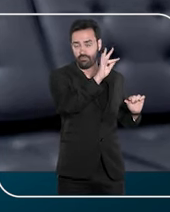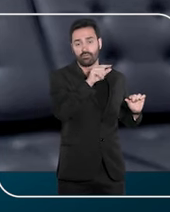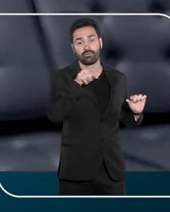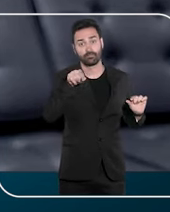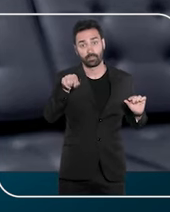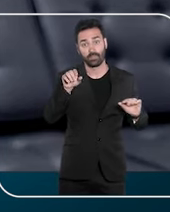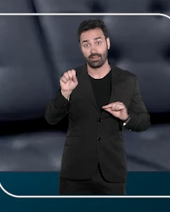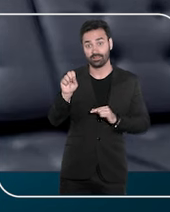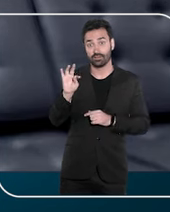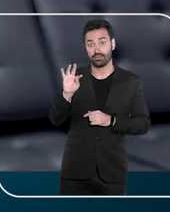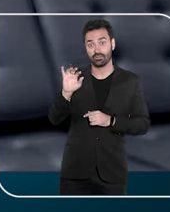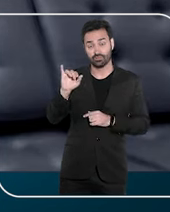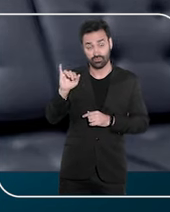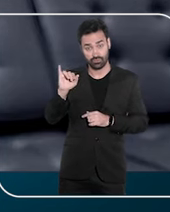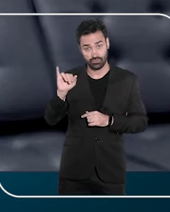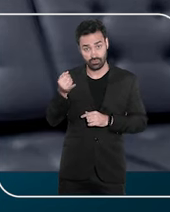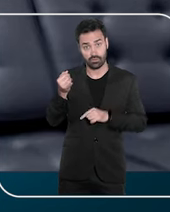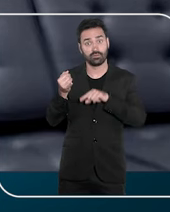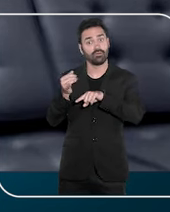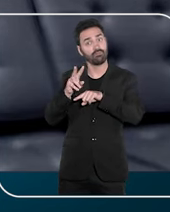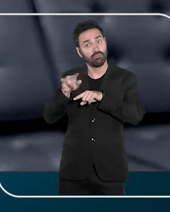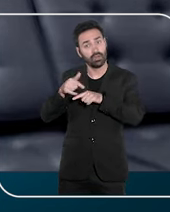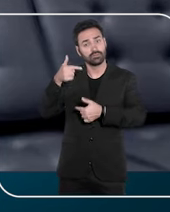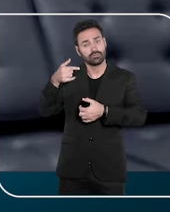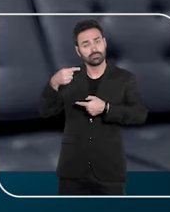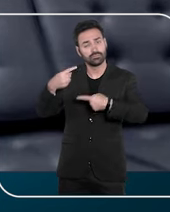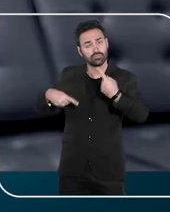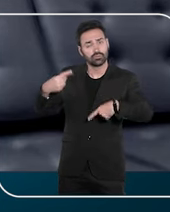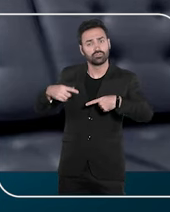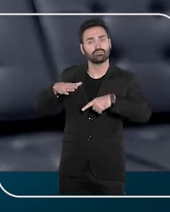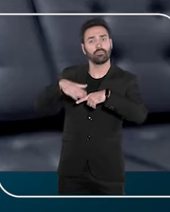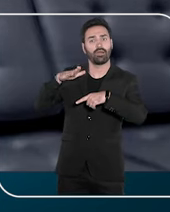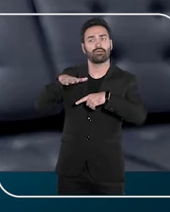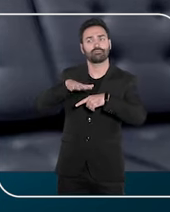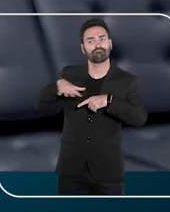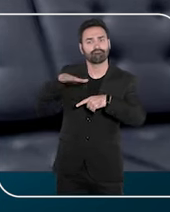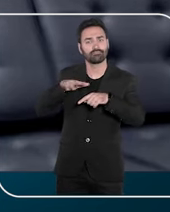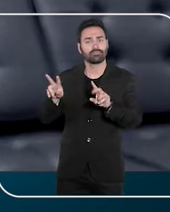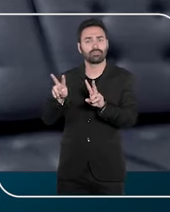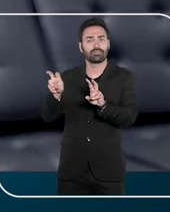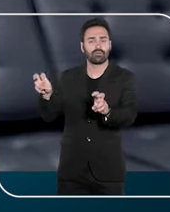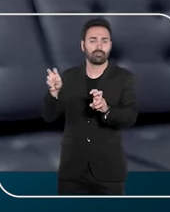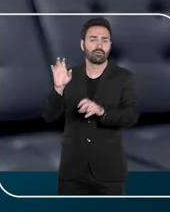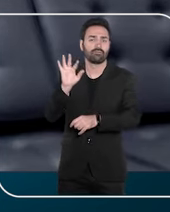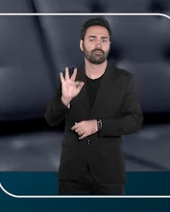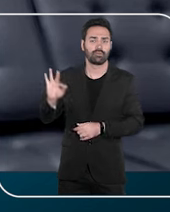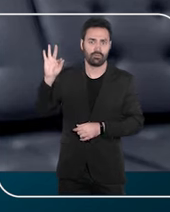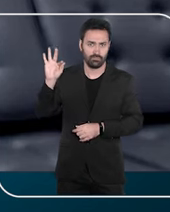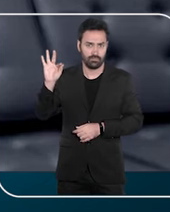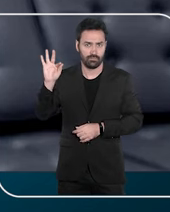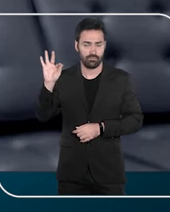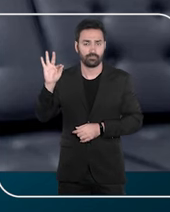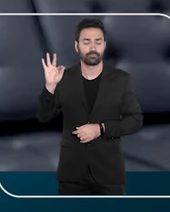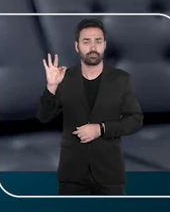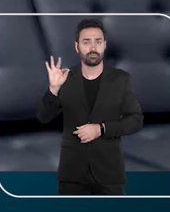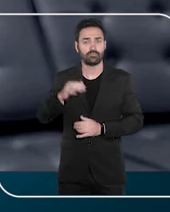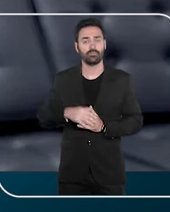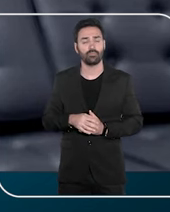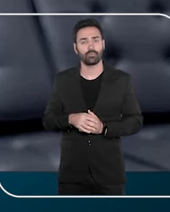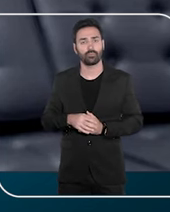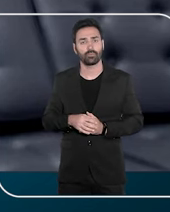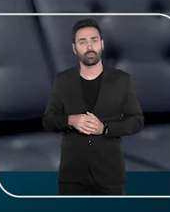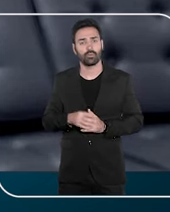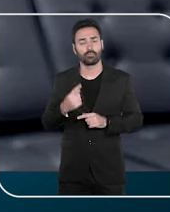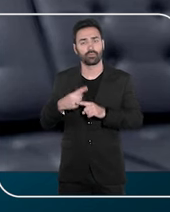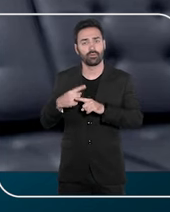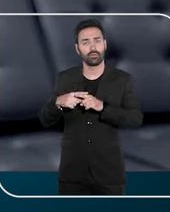às questões federais, que muitas vezes eram englobadas ou até talvez não